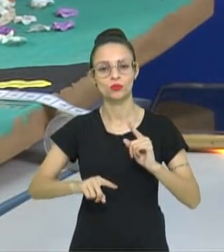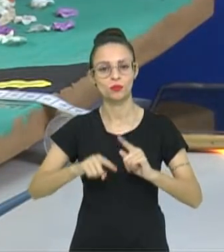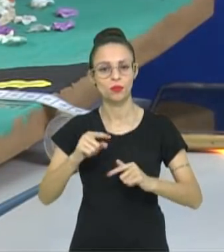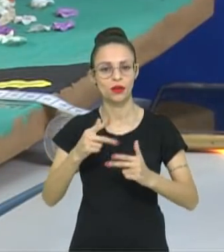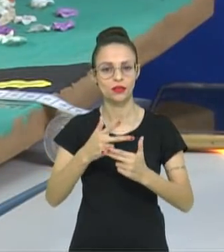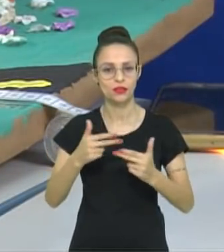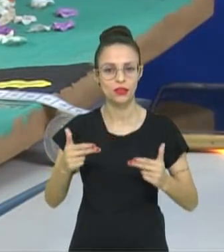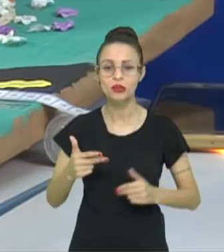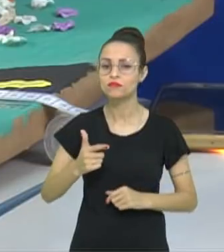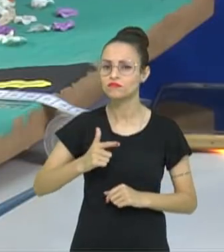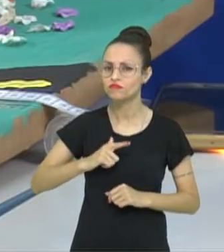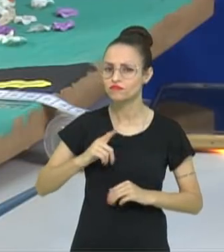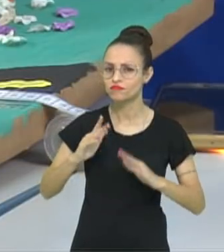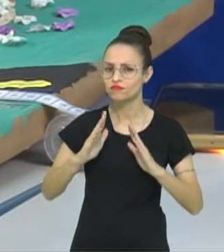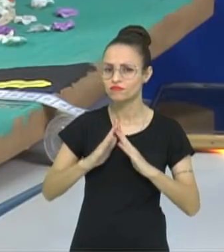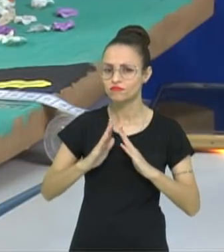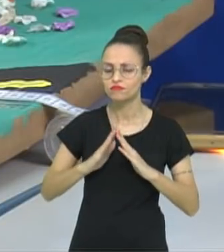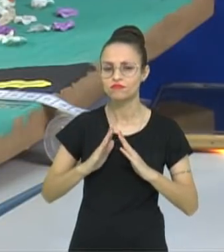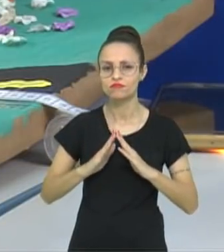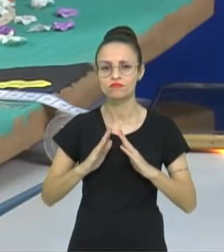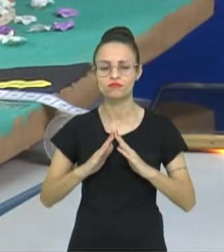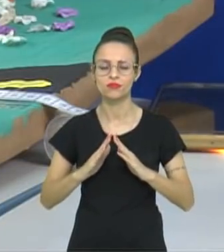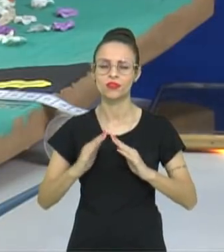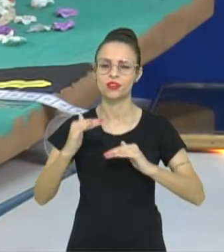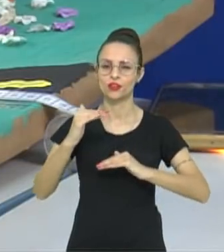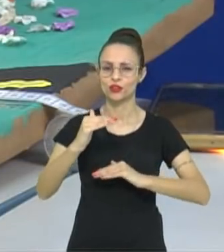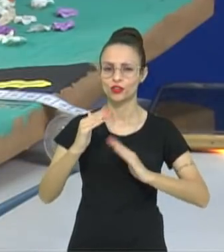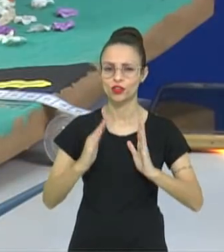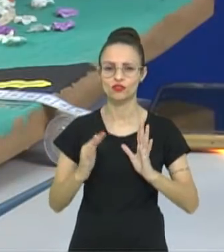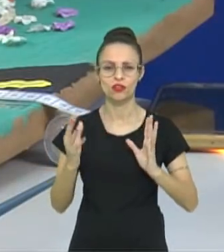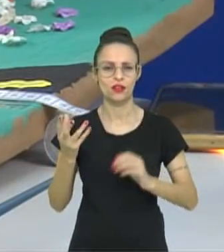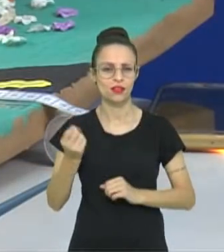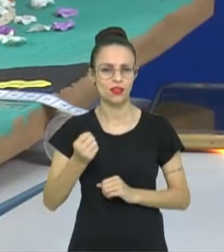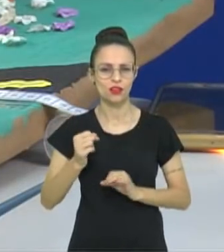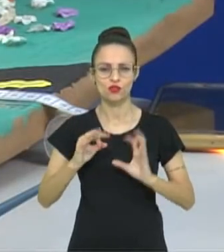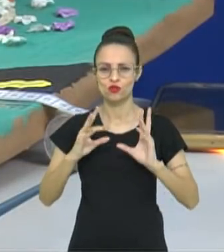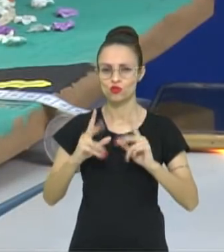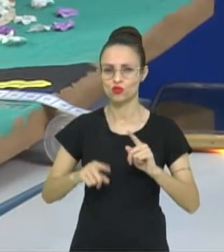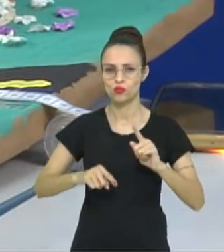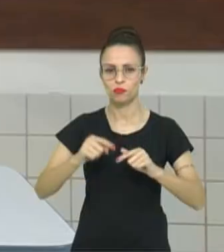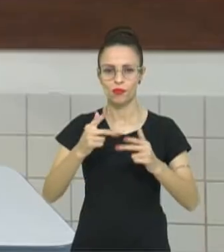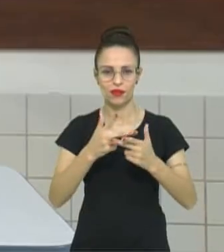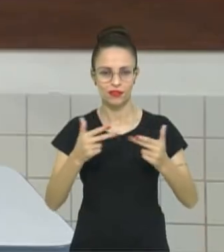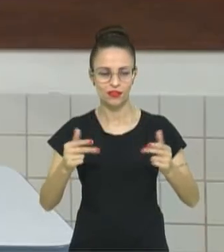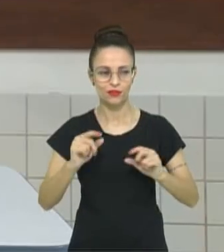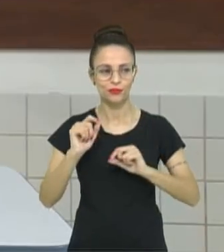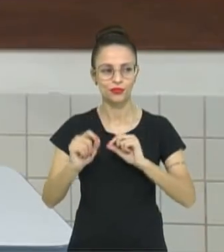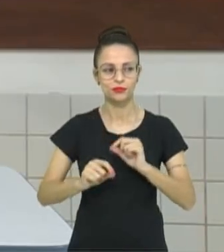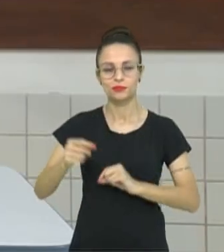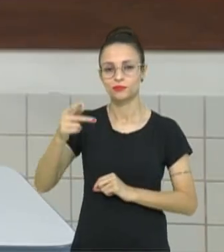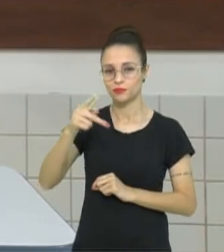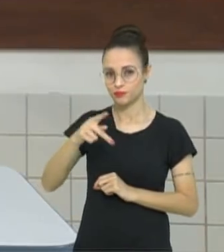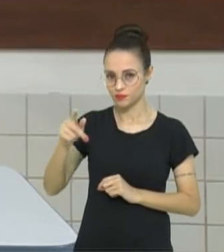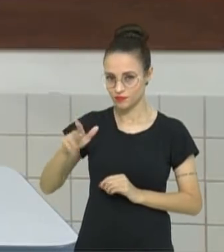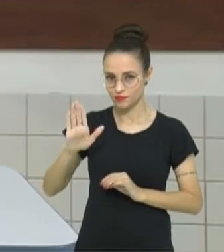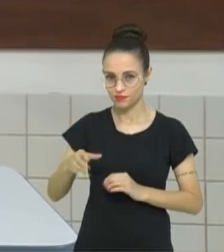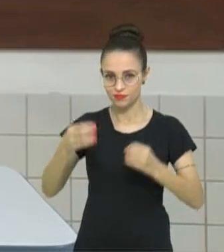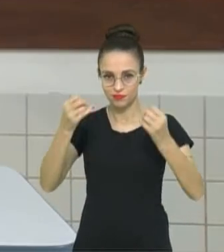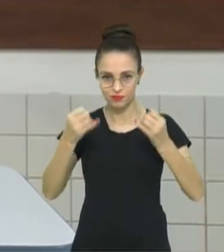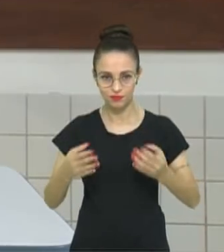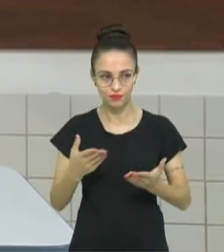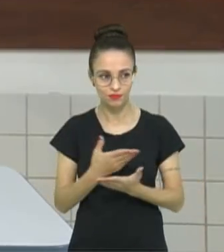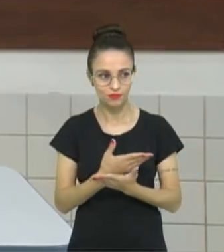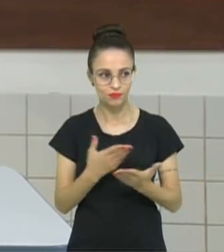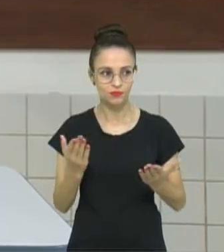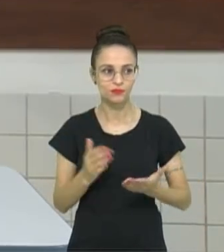materiais que ele tinha em casa, caixa de leite, enfim, todos aqueles, né, aqueles materiais que a prof já tinha passado para